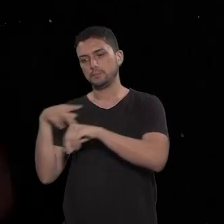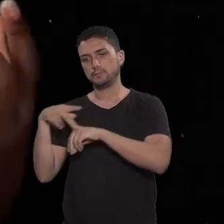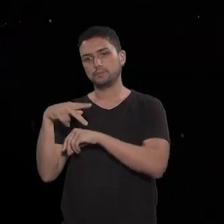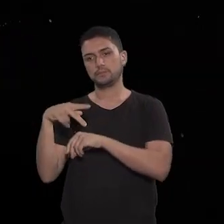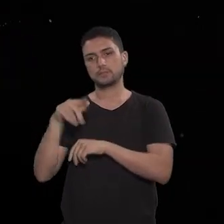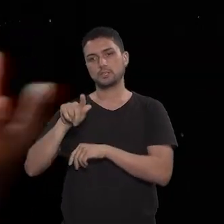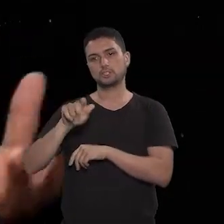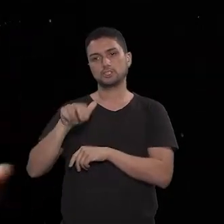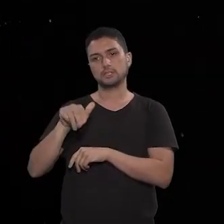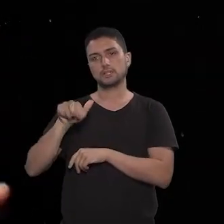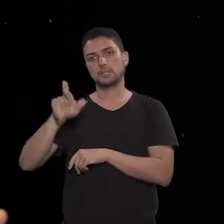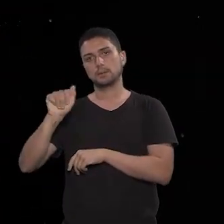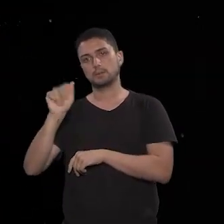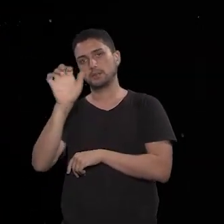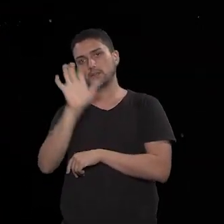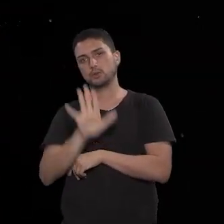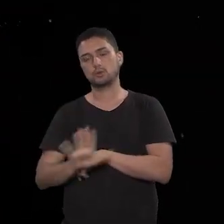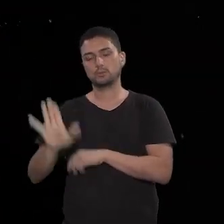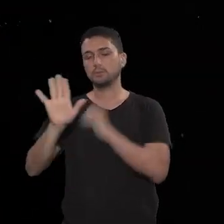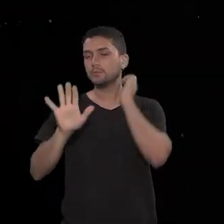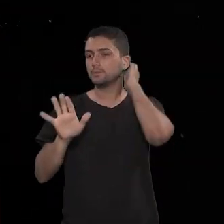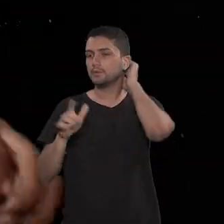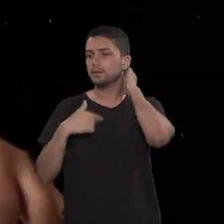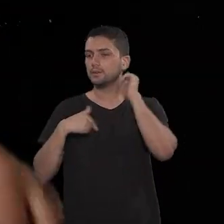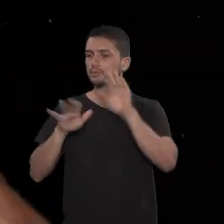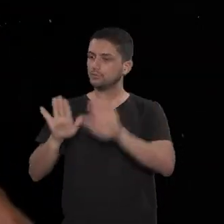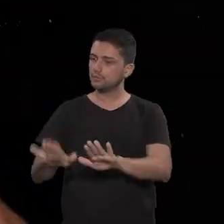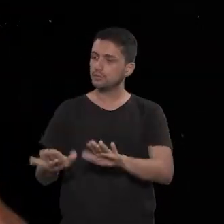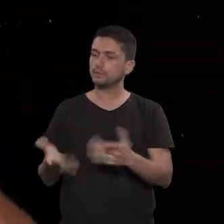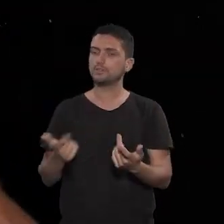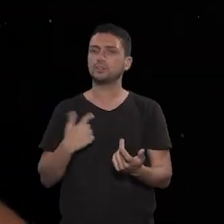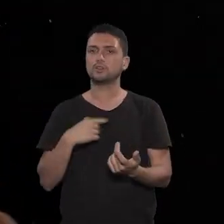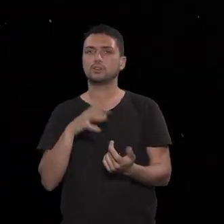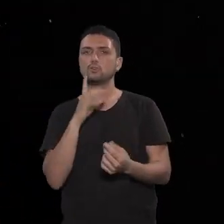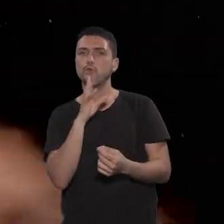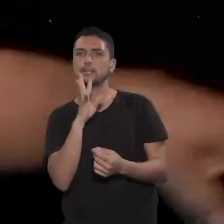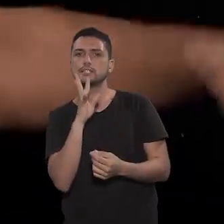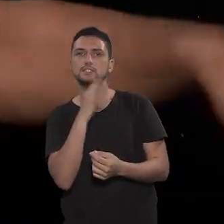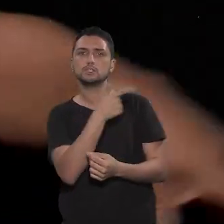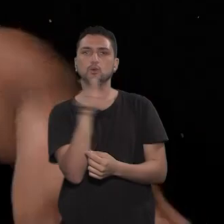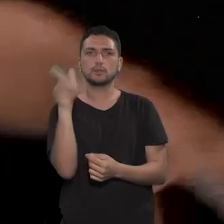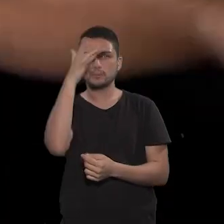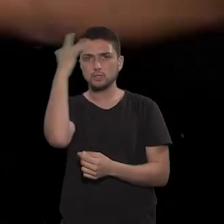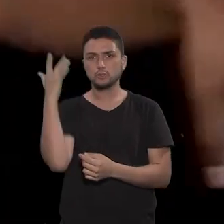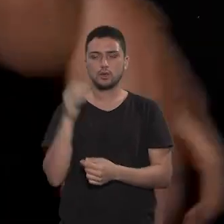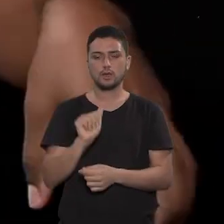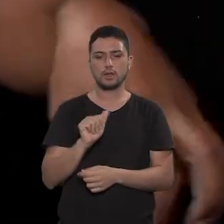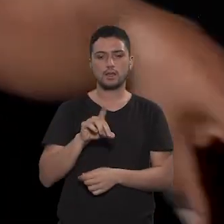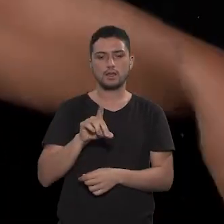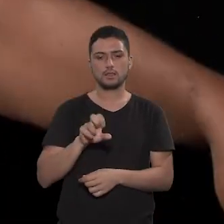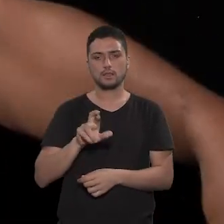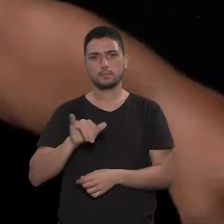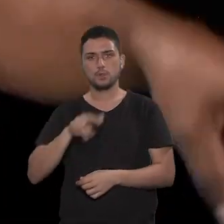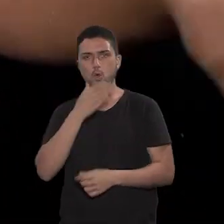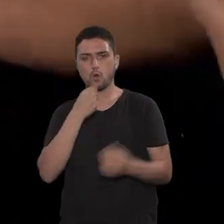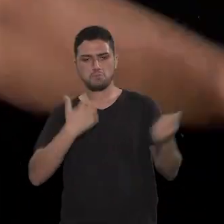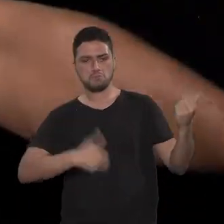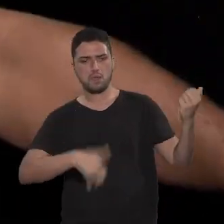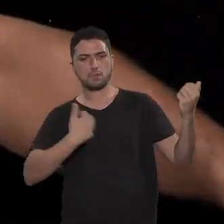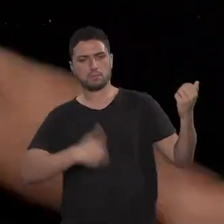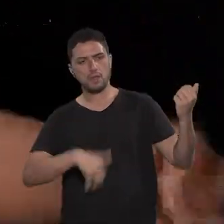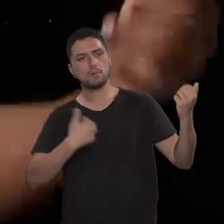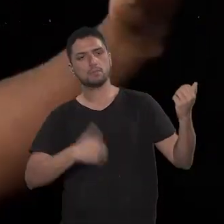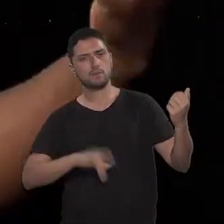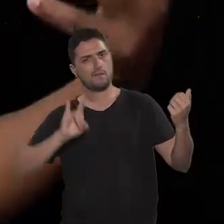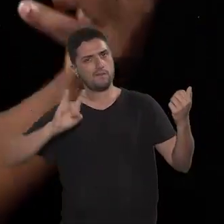Então, a partir dessa minha estadia lá, eu consegui contato, conheci outros colegas, o Ademir